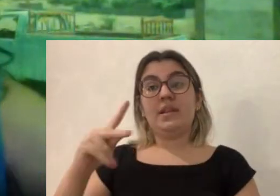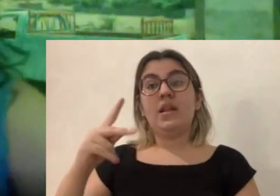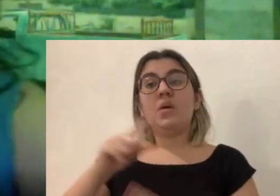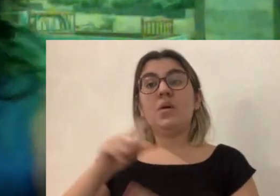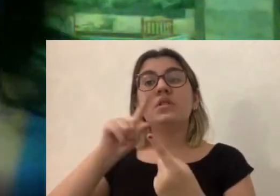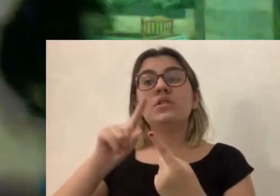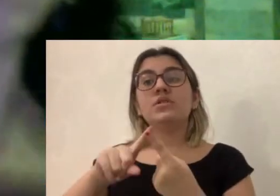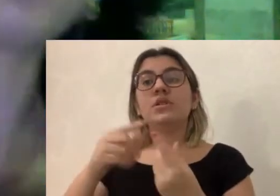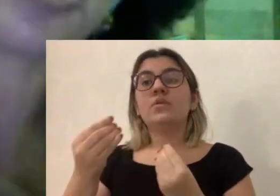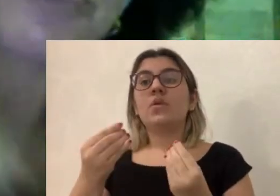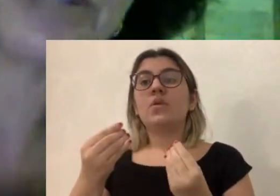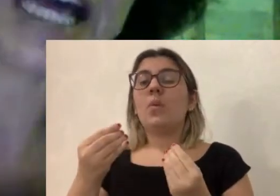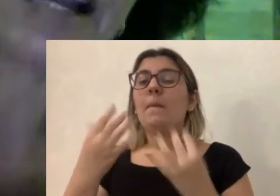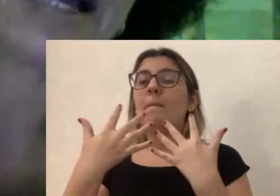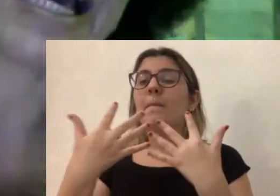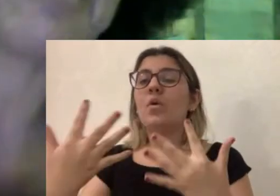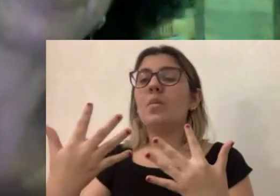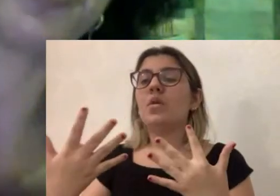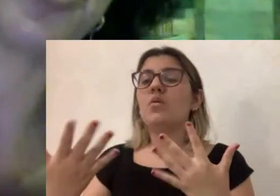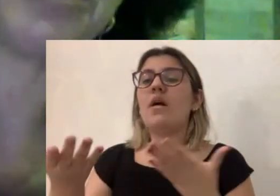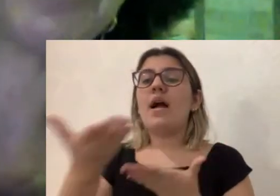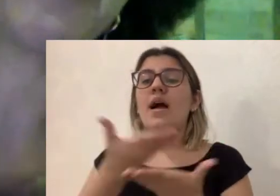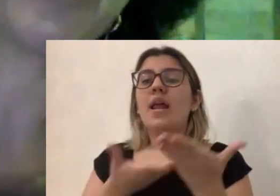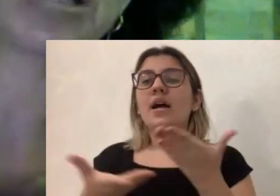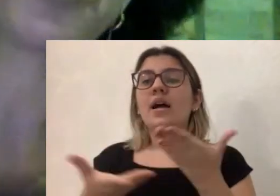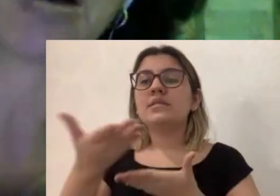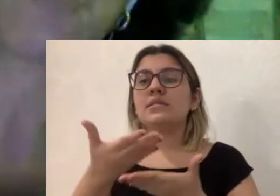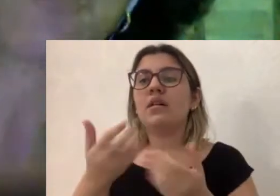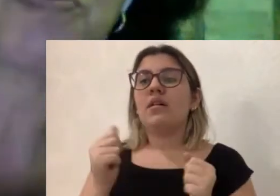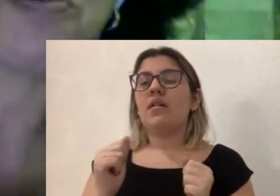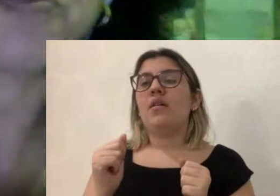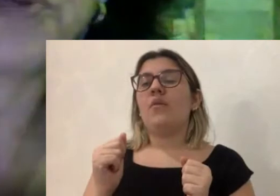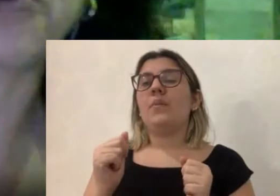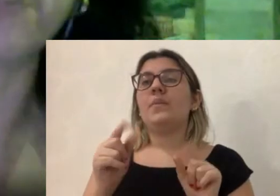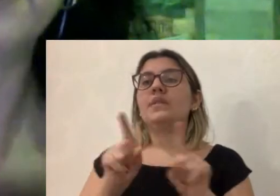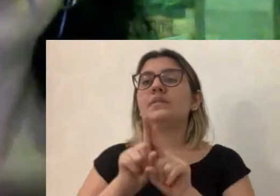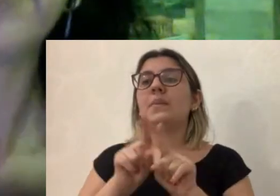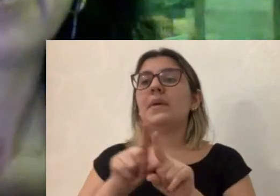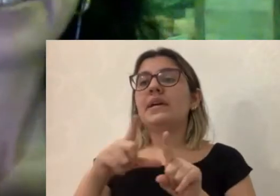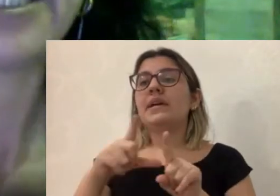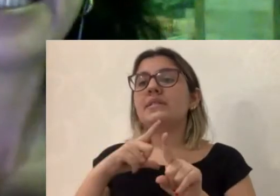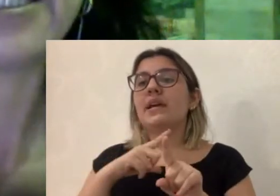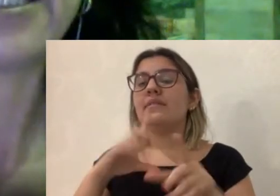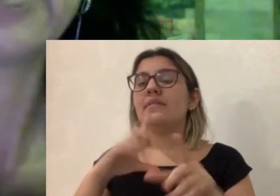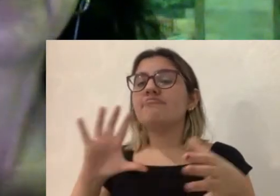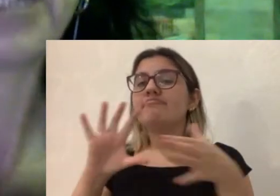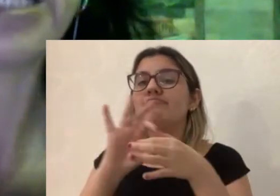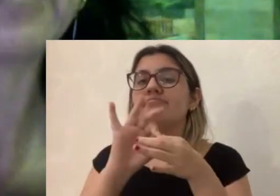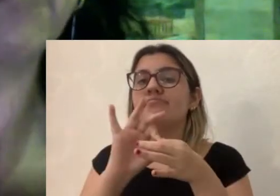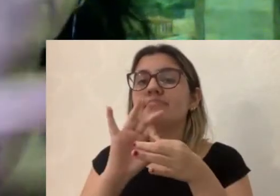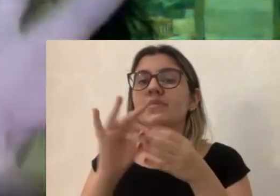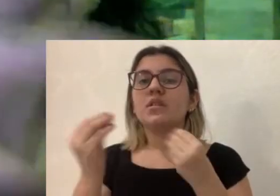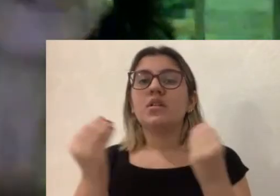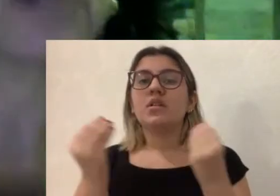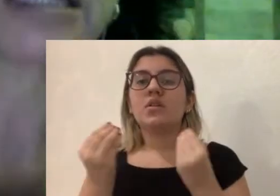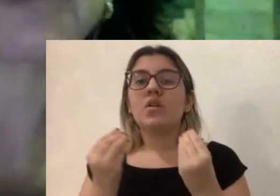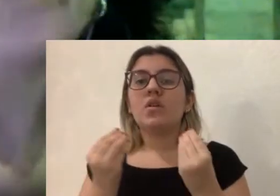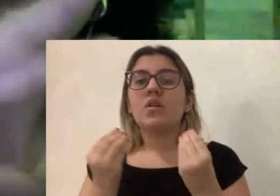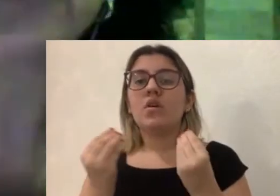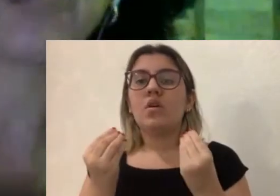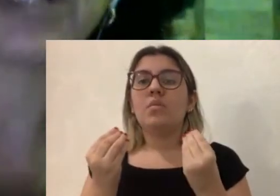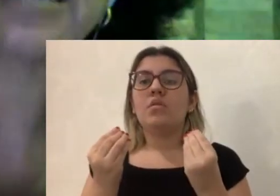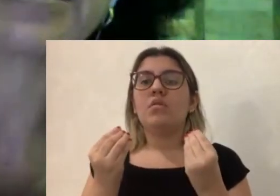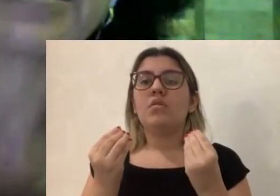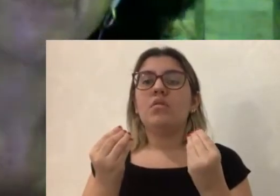acessível. O objetivo dela é o questionamento do relacional com o público, também está muito, ela está